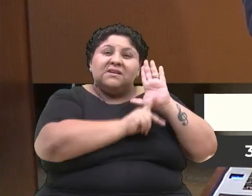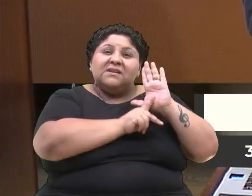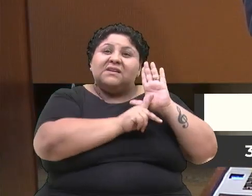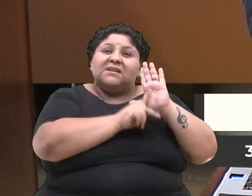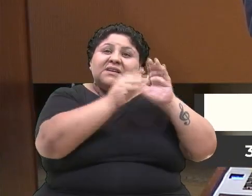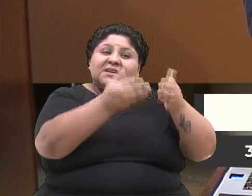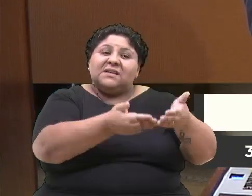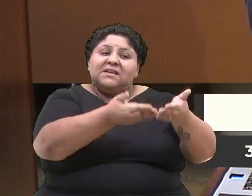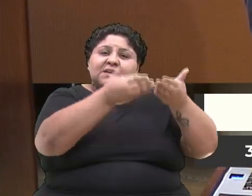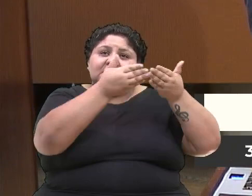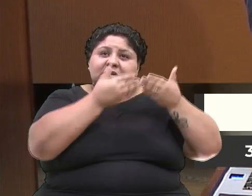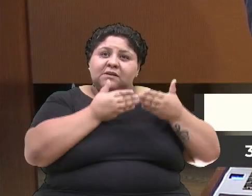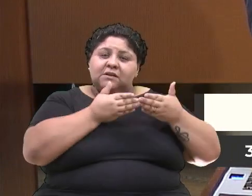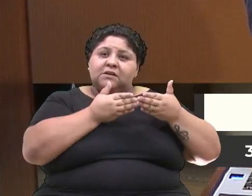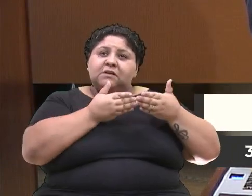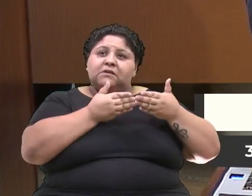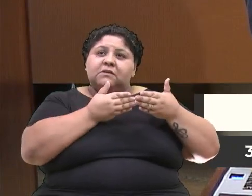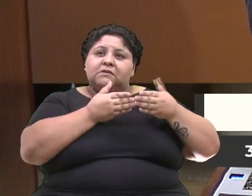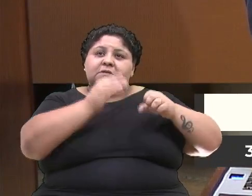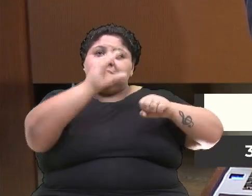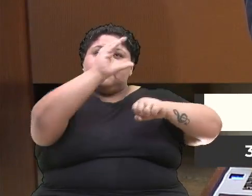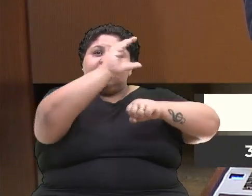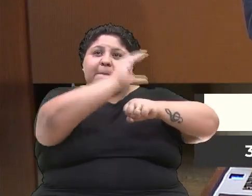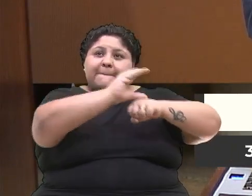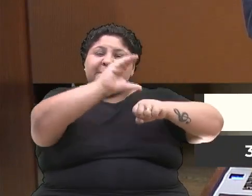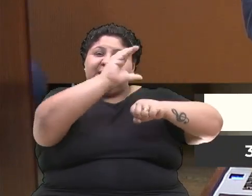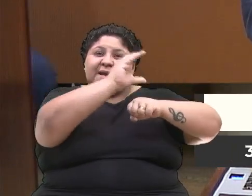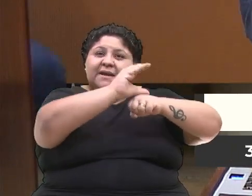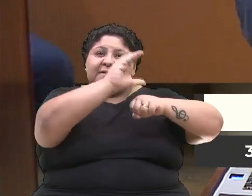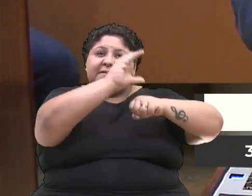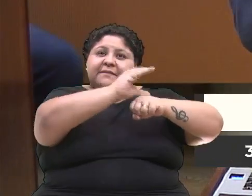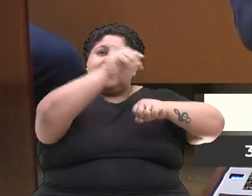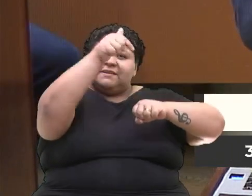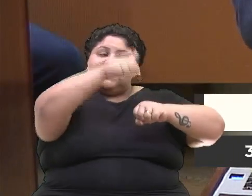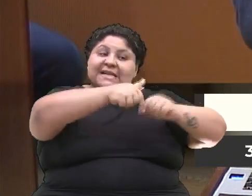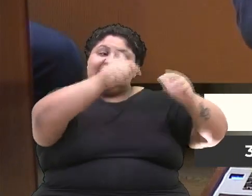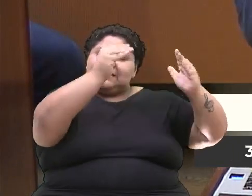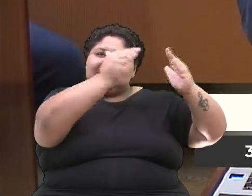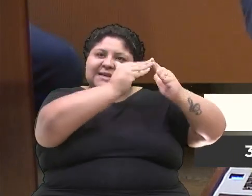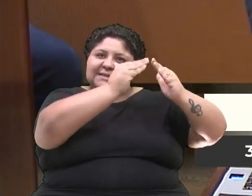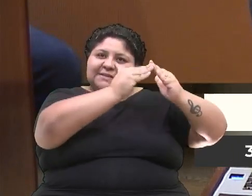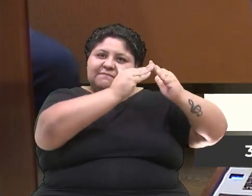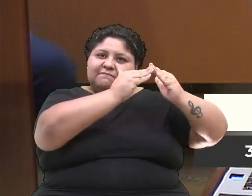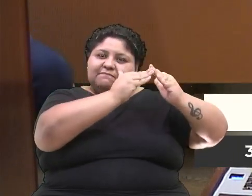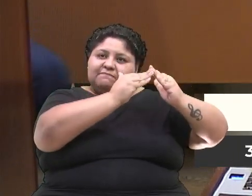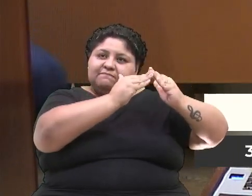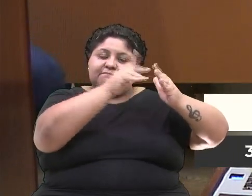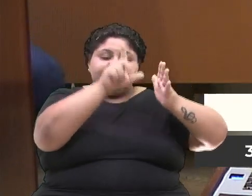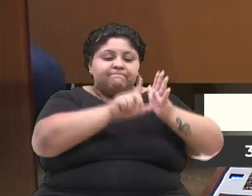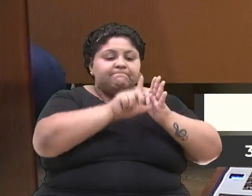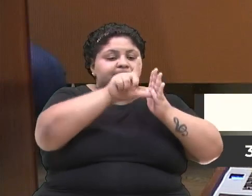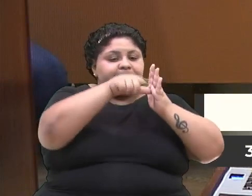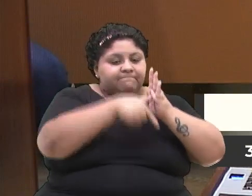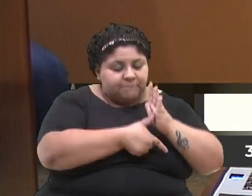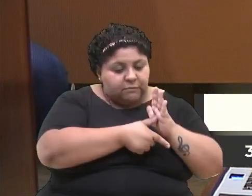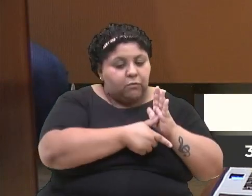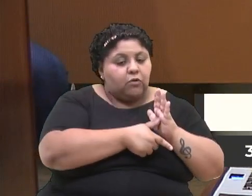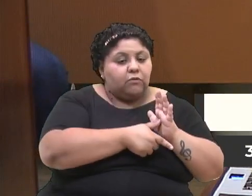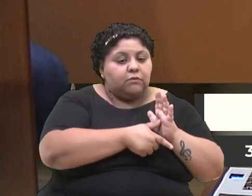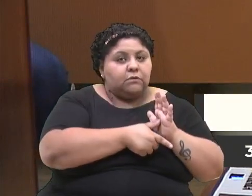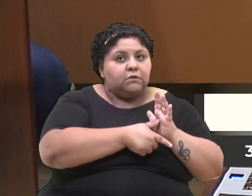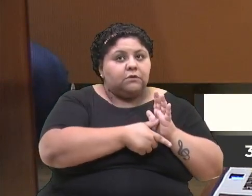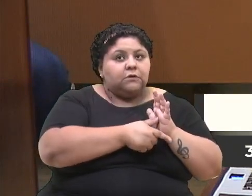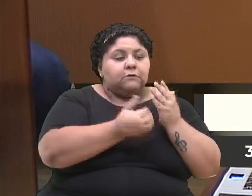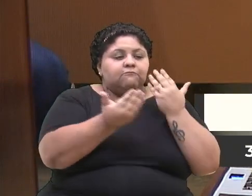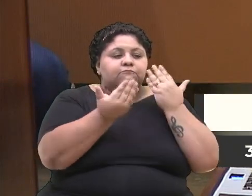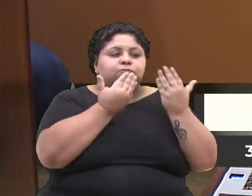recebeu parecer pela constitucionalidade desta Casa. Após o mesmo foi